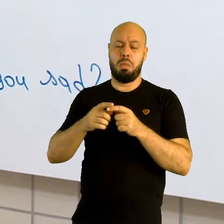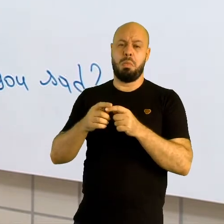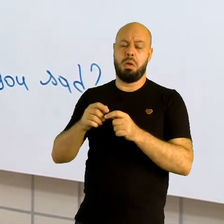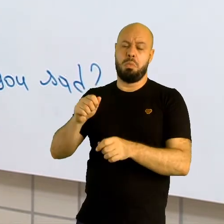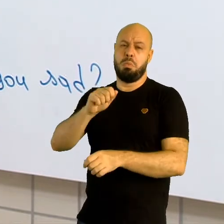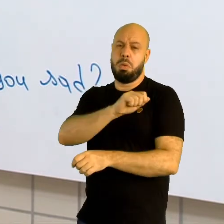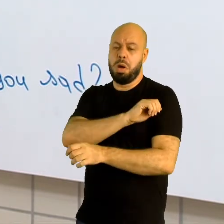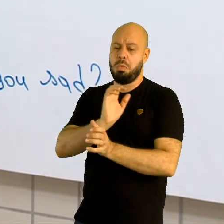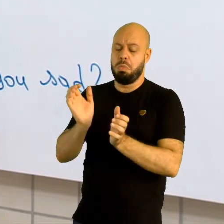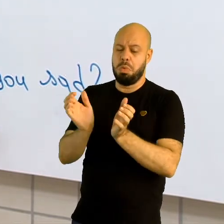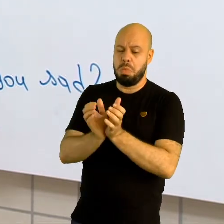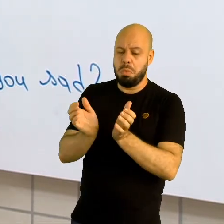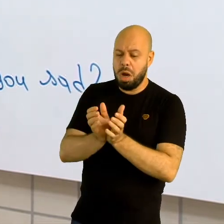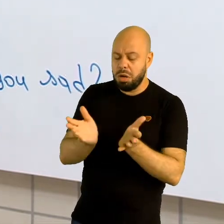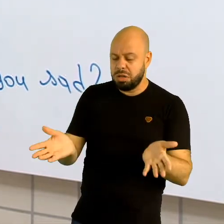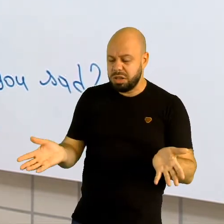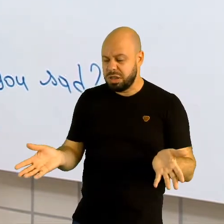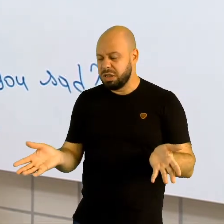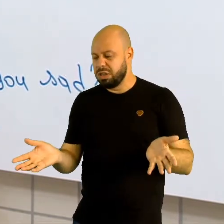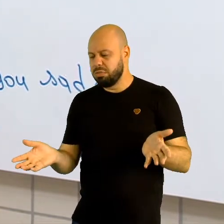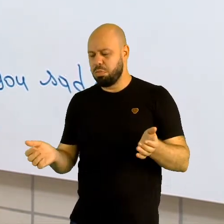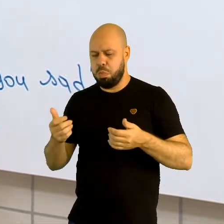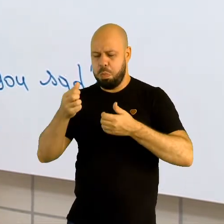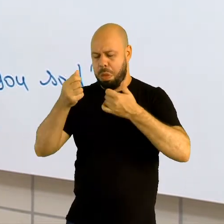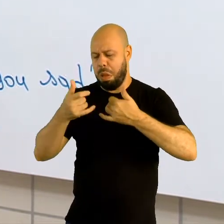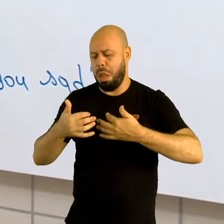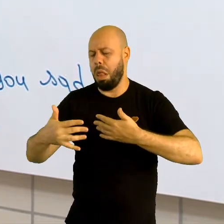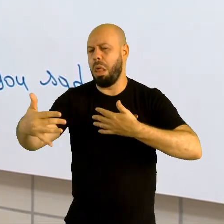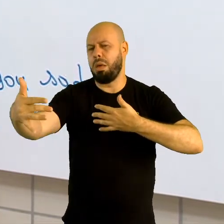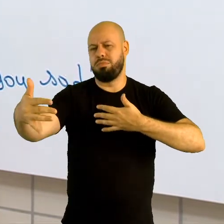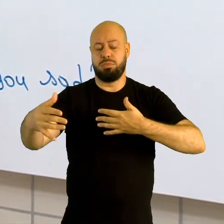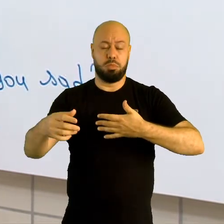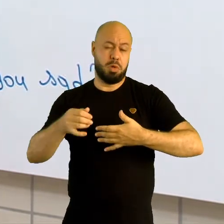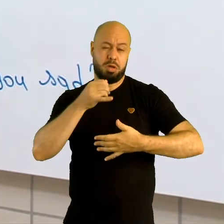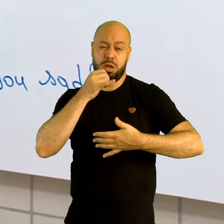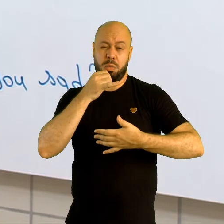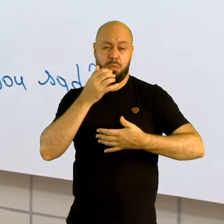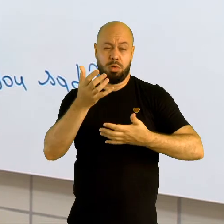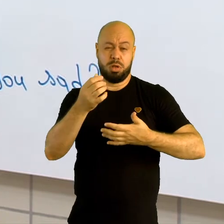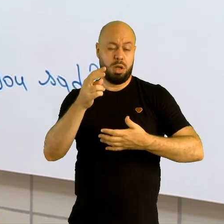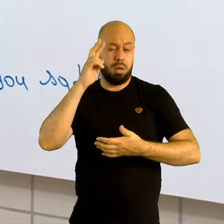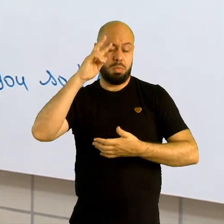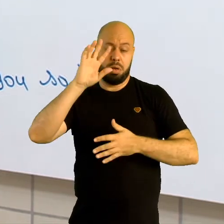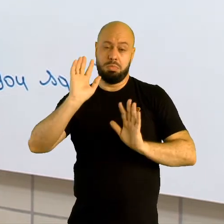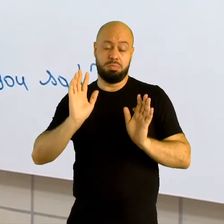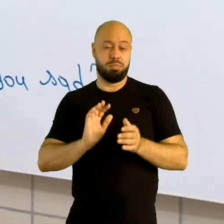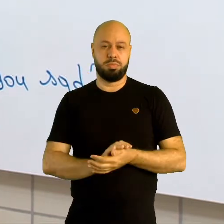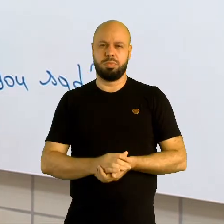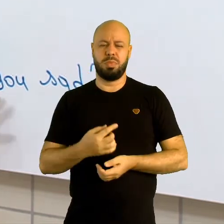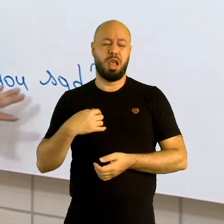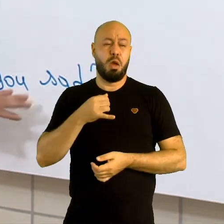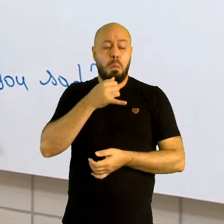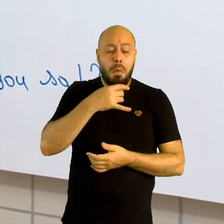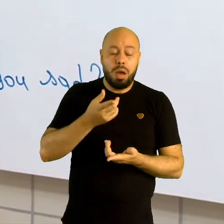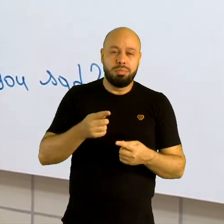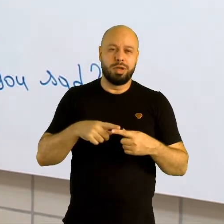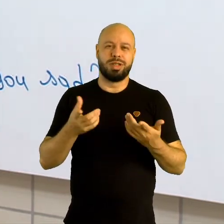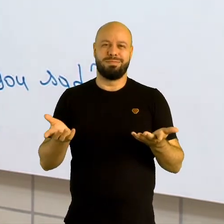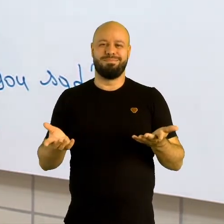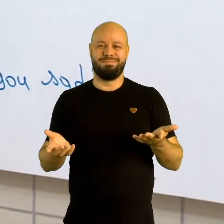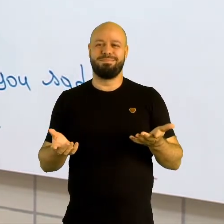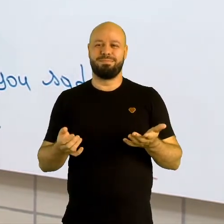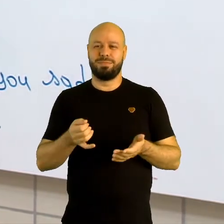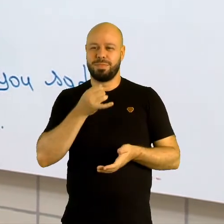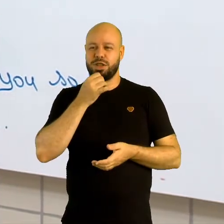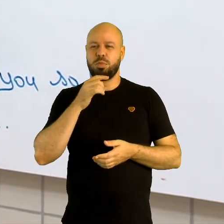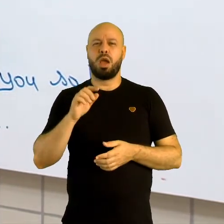tomorrow. Um exemplo, pode ser qualquer exemplo aí que você possa dar. Então, I'm sad. Why are you sad? Então, eu